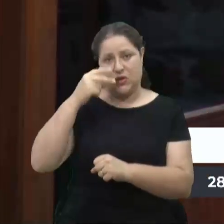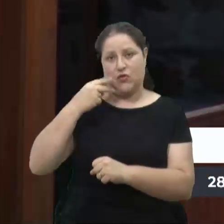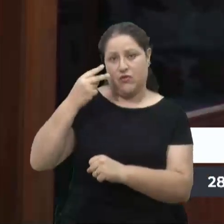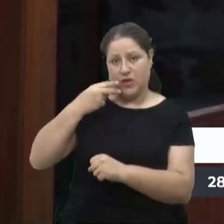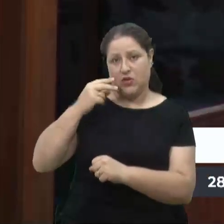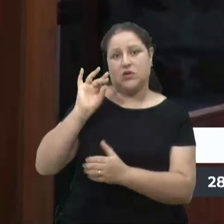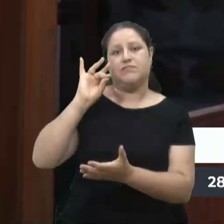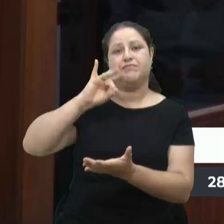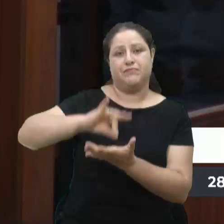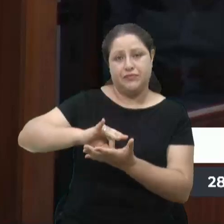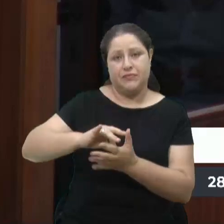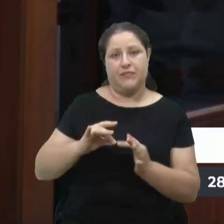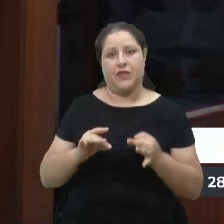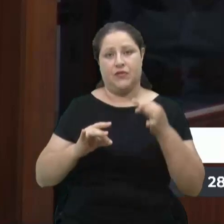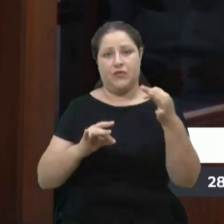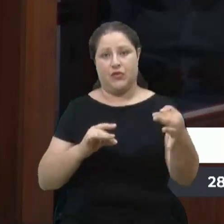anos,